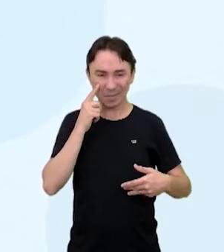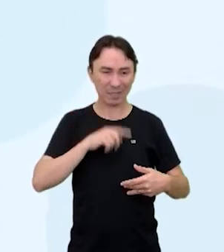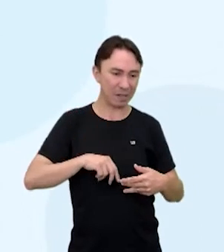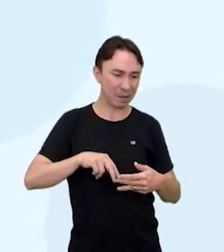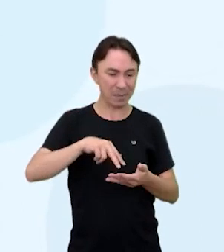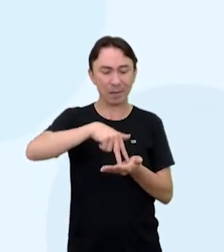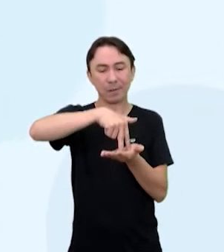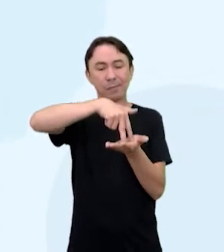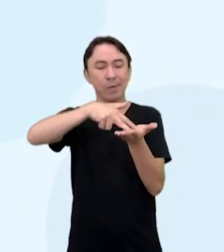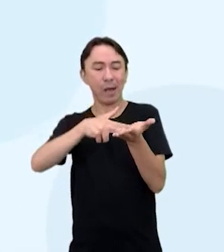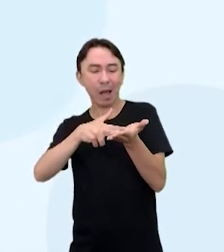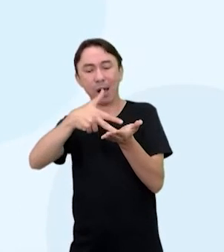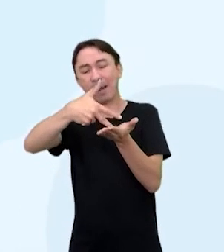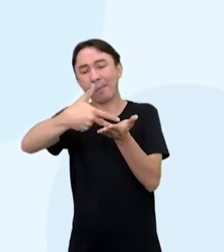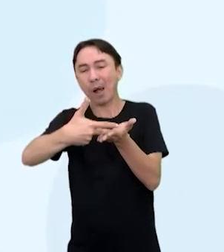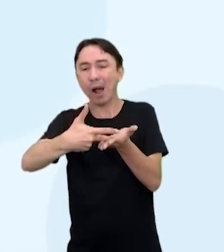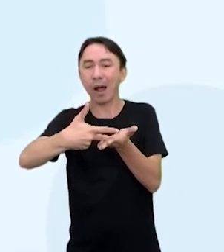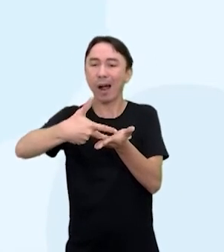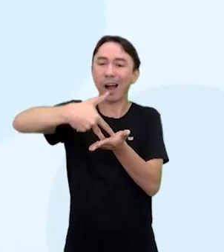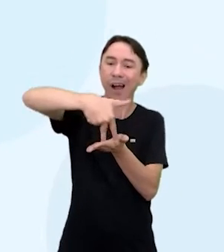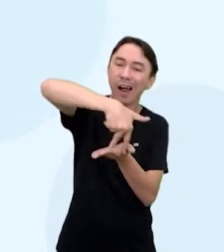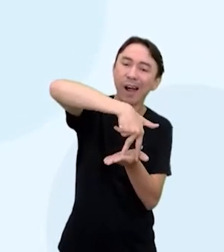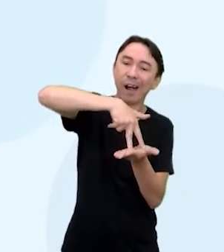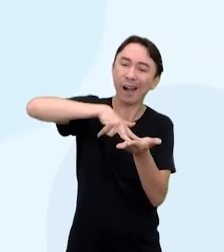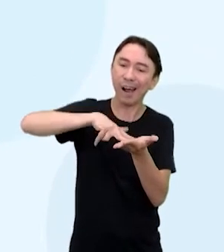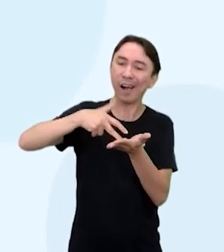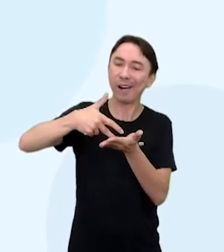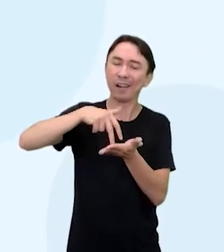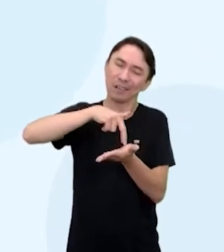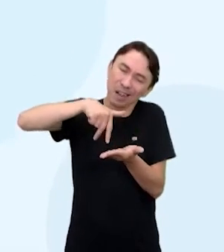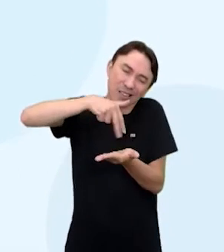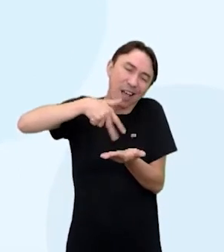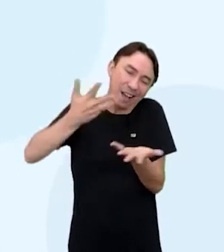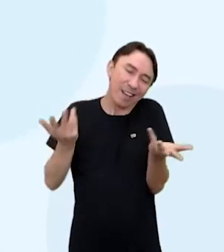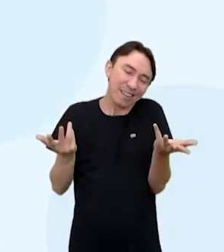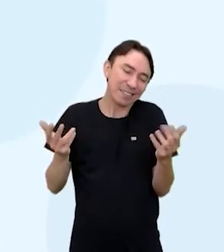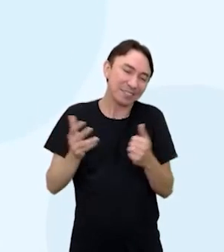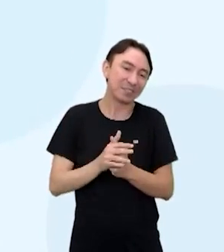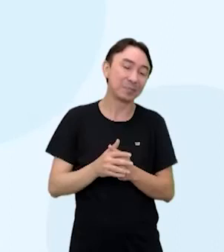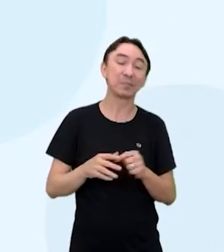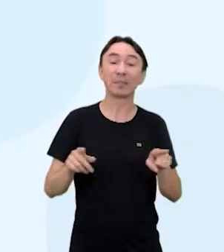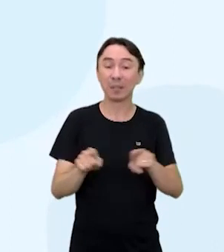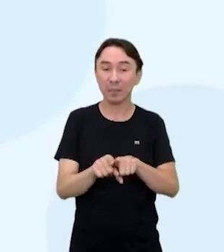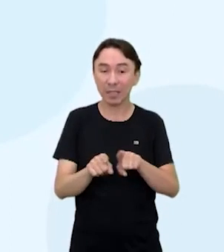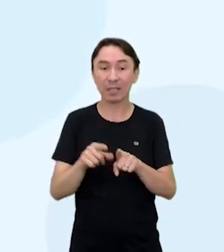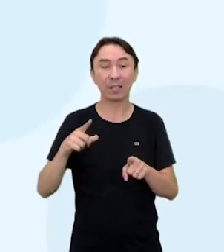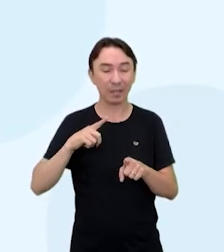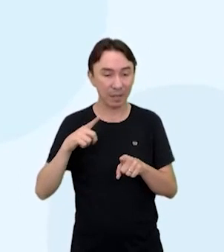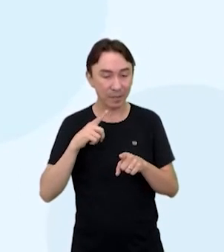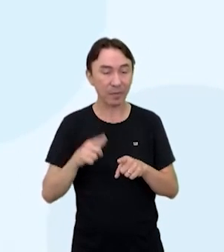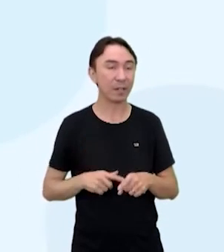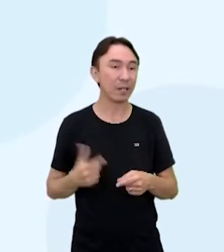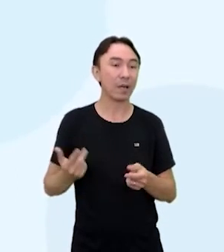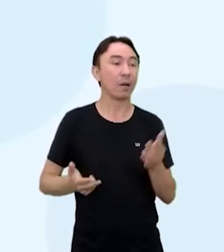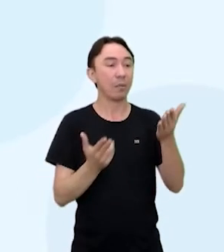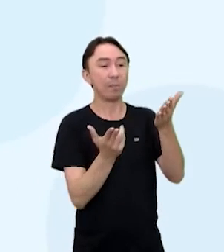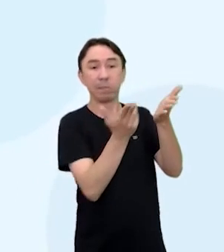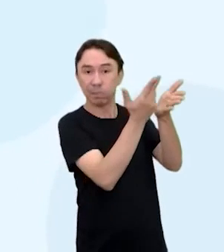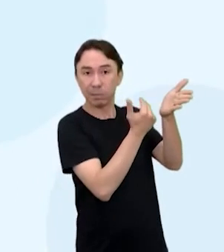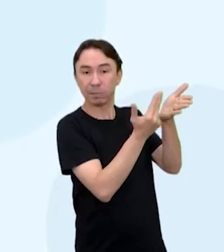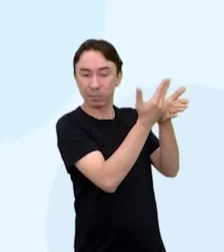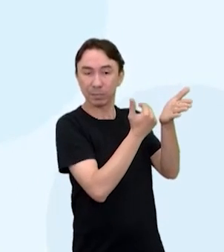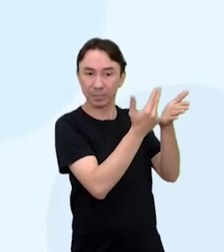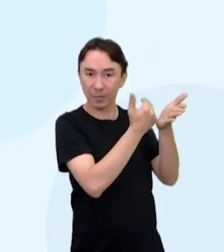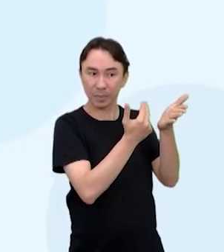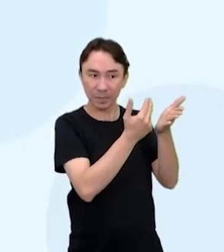tal. E depois na obra música, a gente tem as cores que ele usa na obra música são as mesmas que ele utilizou na